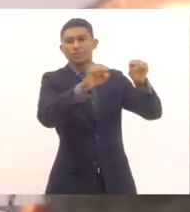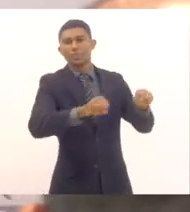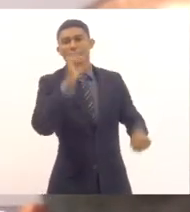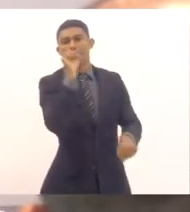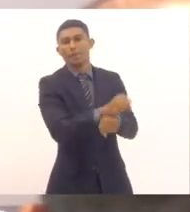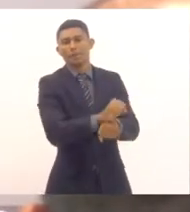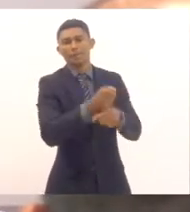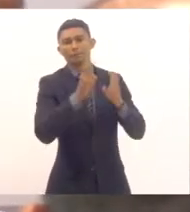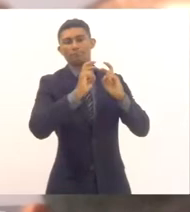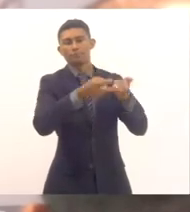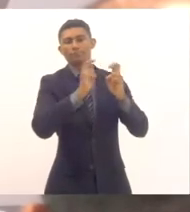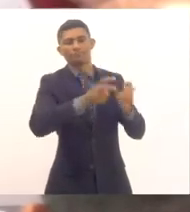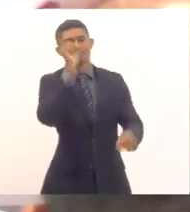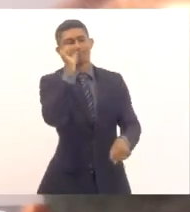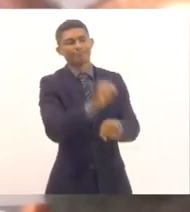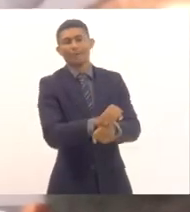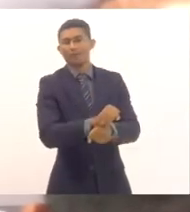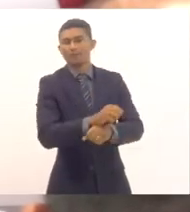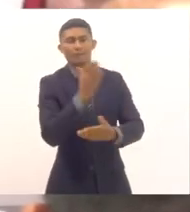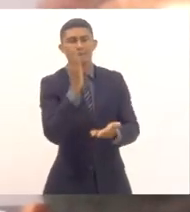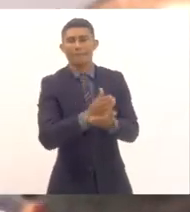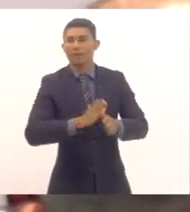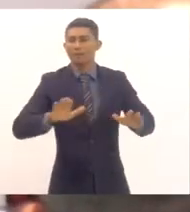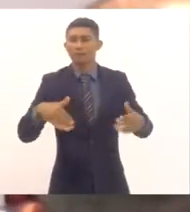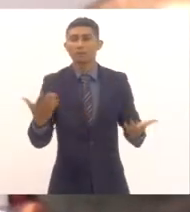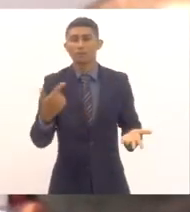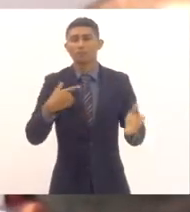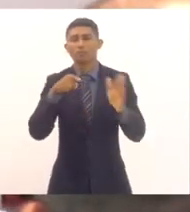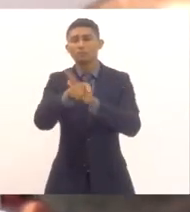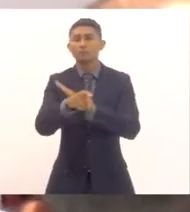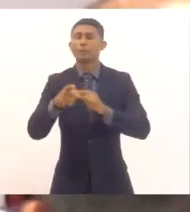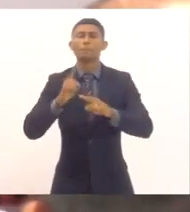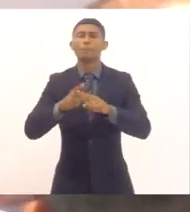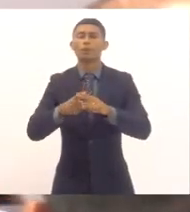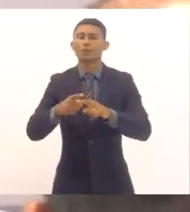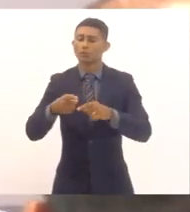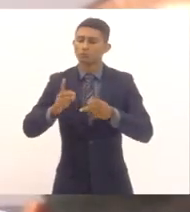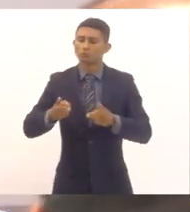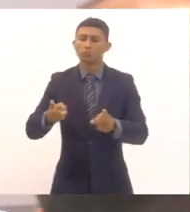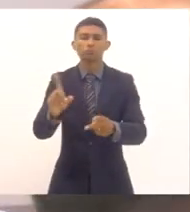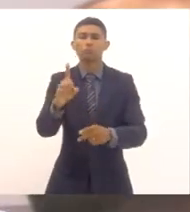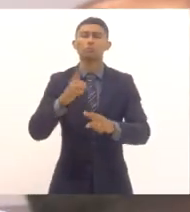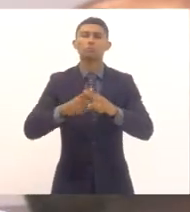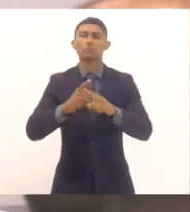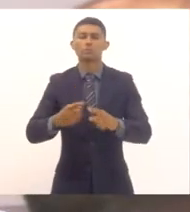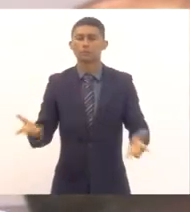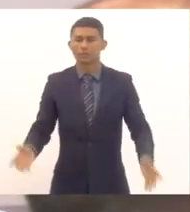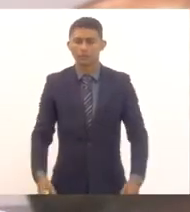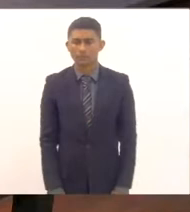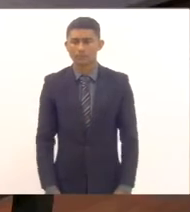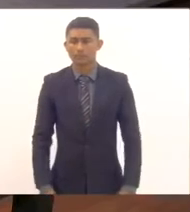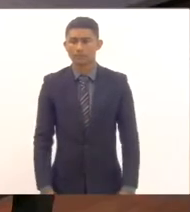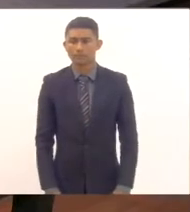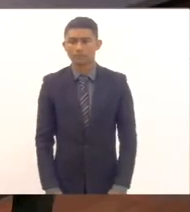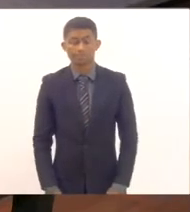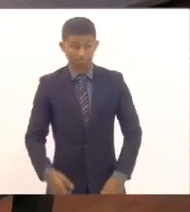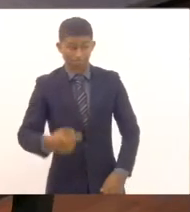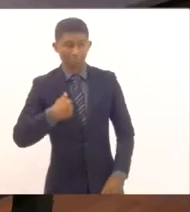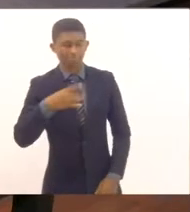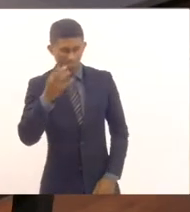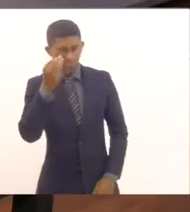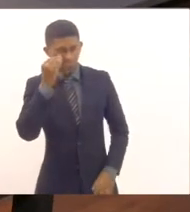existir ele vai para lá então você saber o porquê que isso não foi avante tá bom detectar e portátil